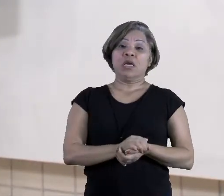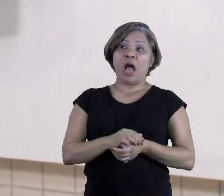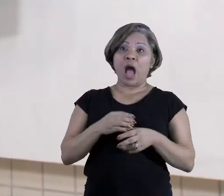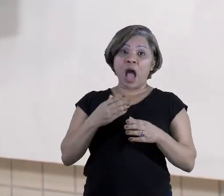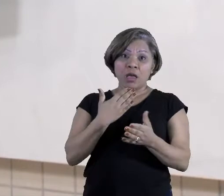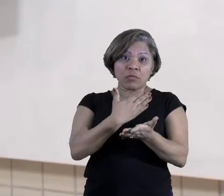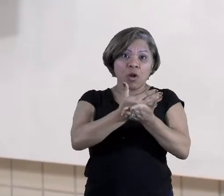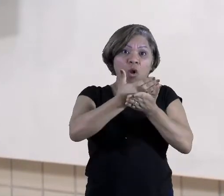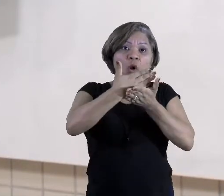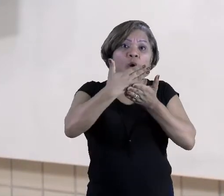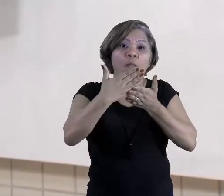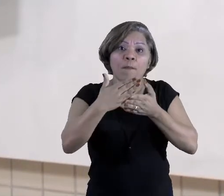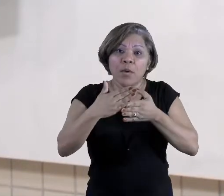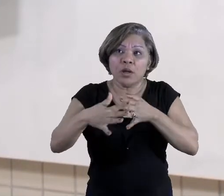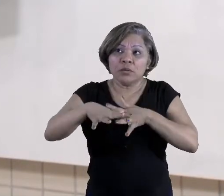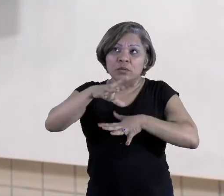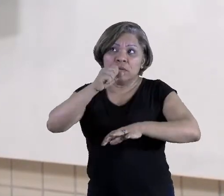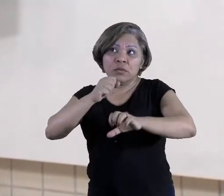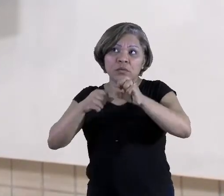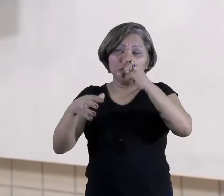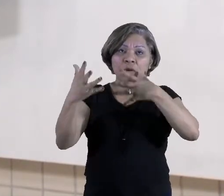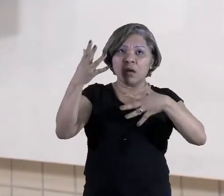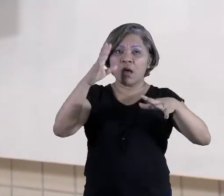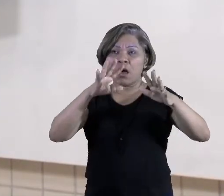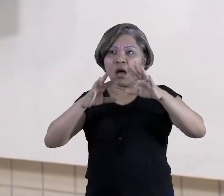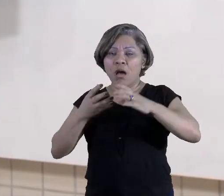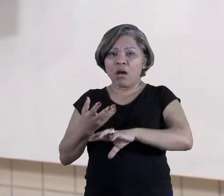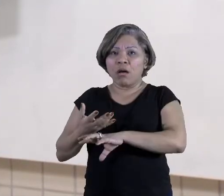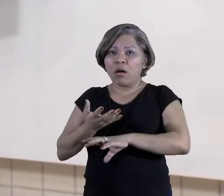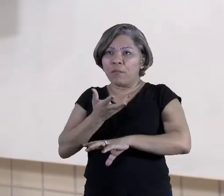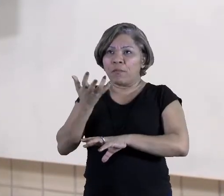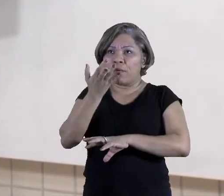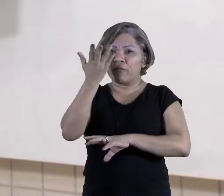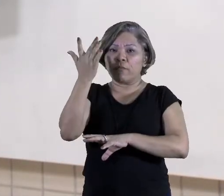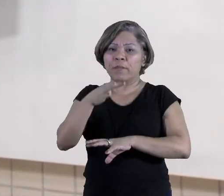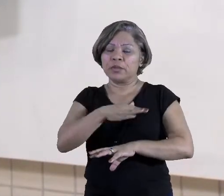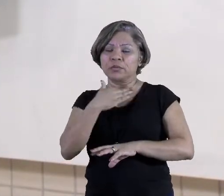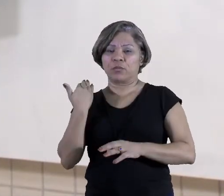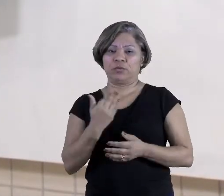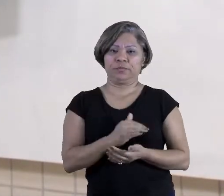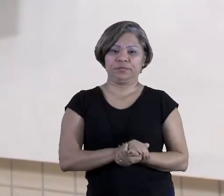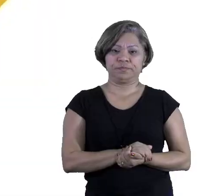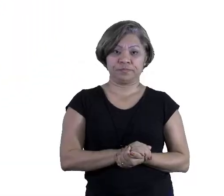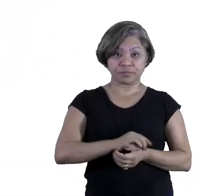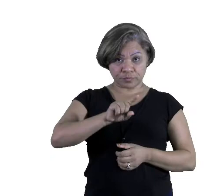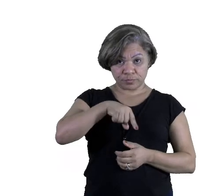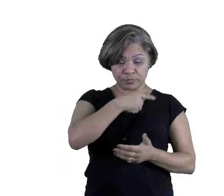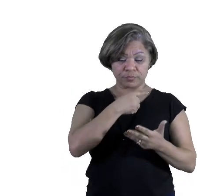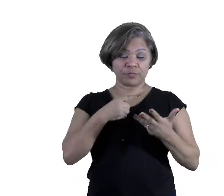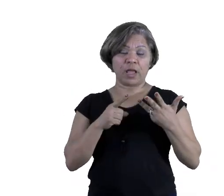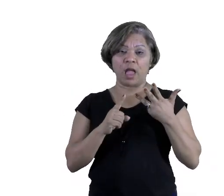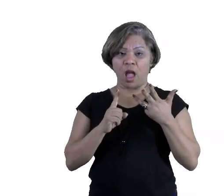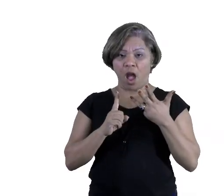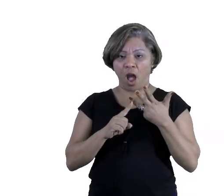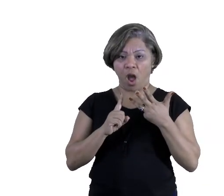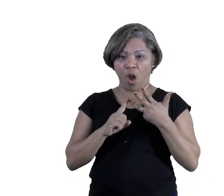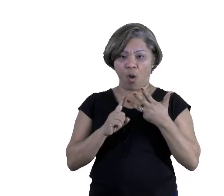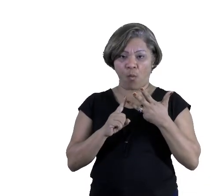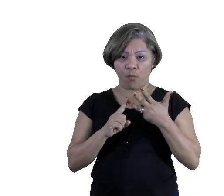do candeeiro. Bom, gente, nós iremos falar agora também sobre a próxima revolta, que vai ser a Guerra